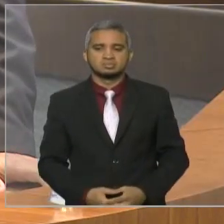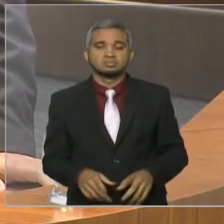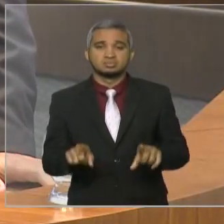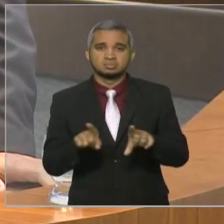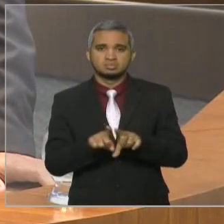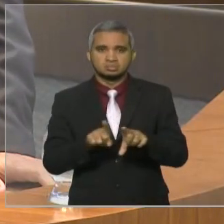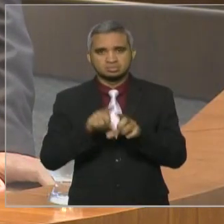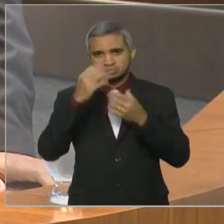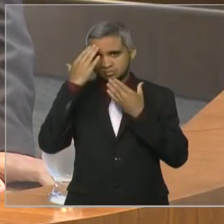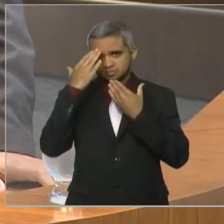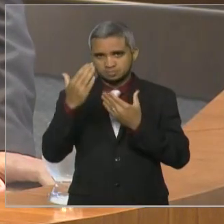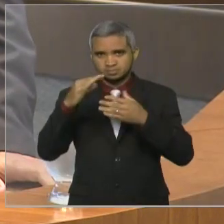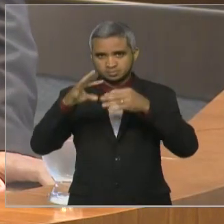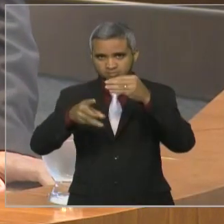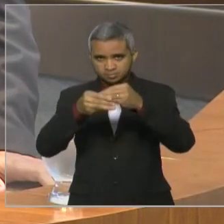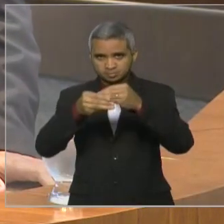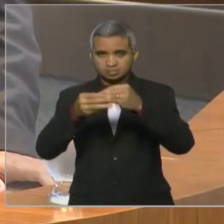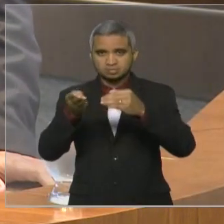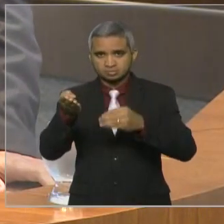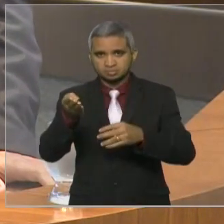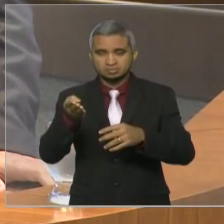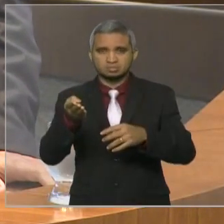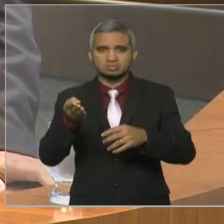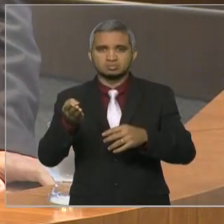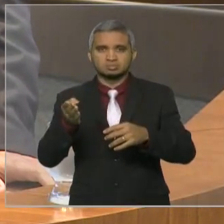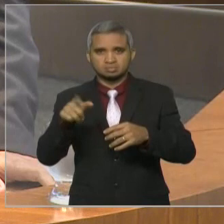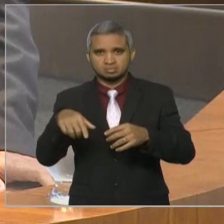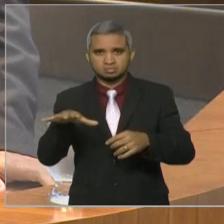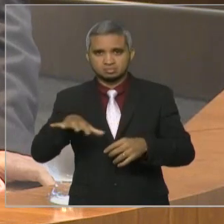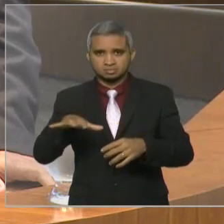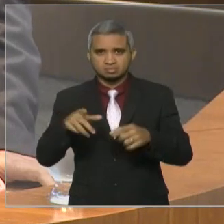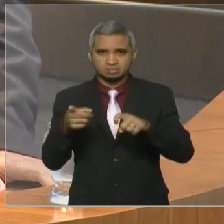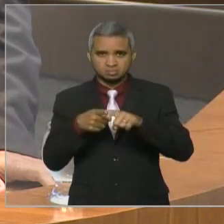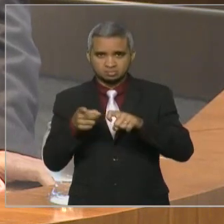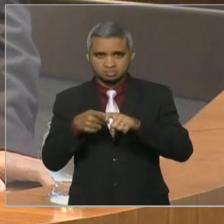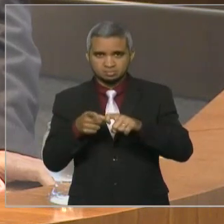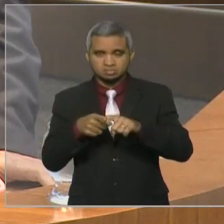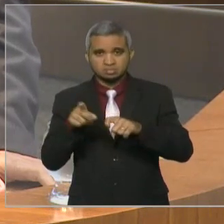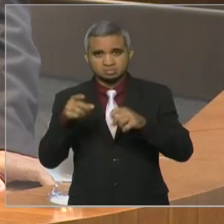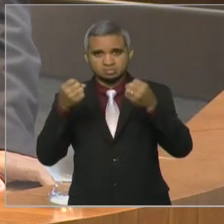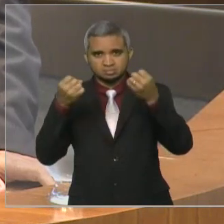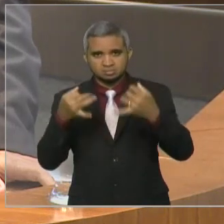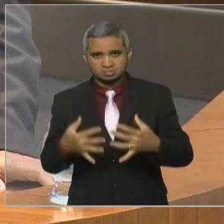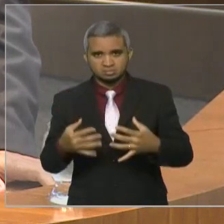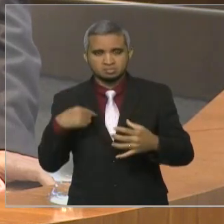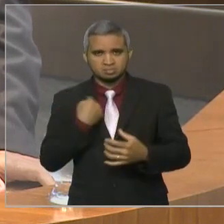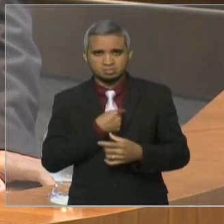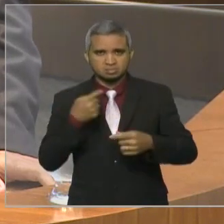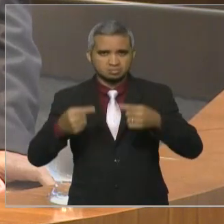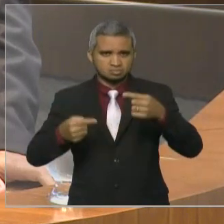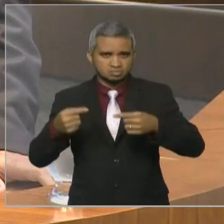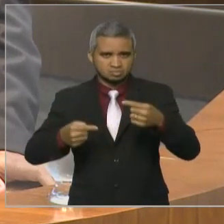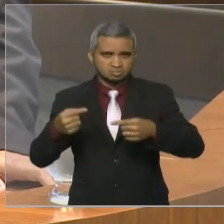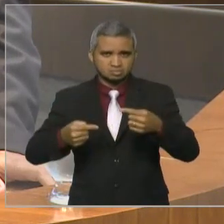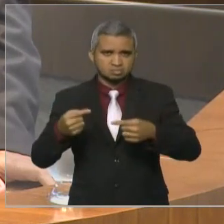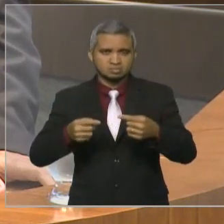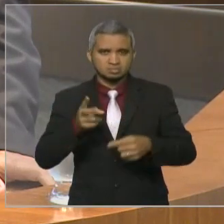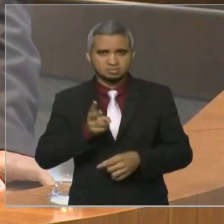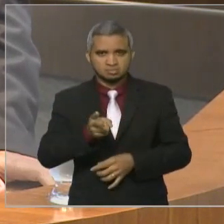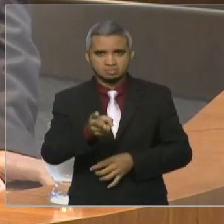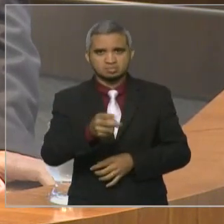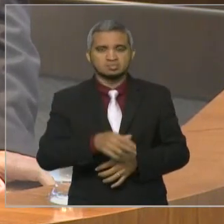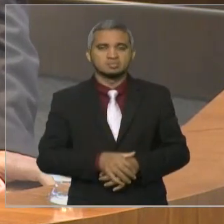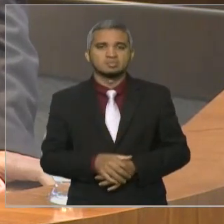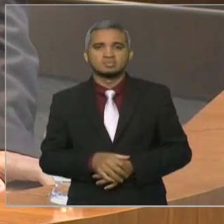como médico, como militante da saúde, explanou muito bem aquilo que a gente já está discutindo. Esse redesenho, ele é